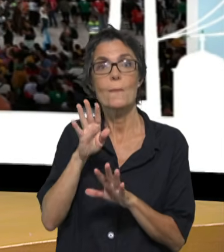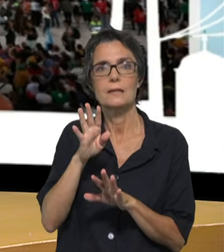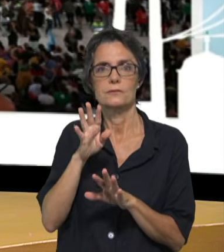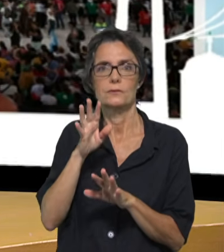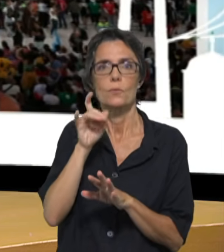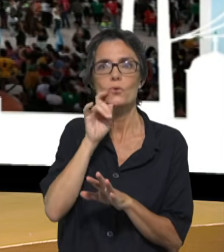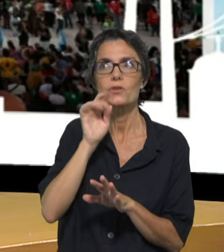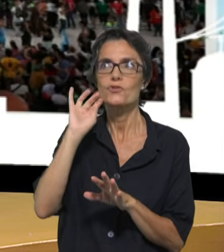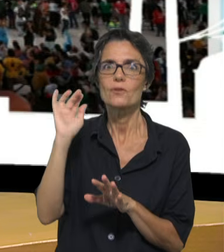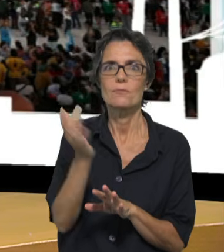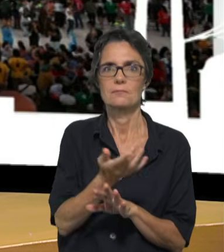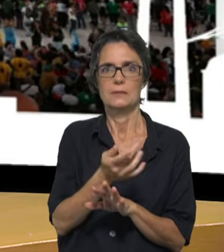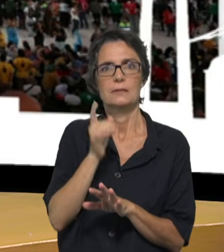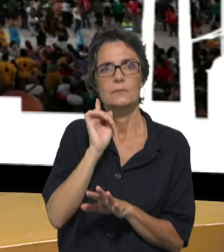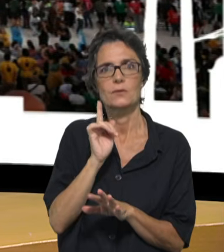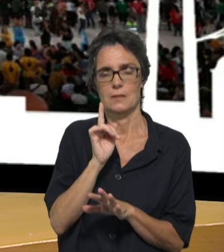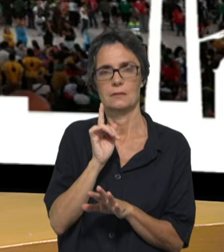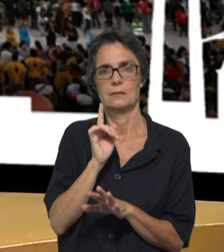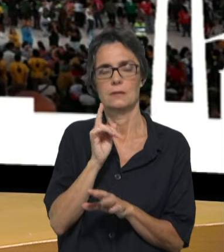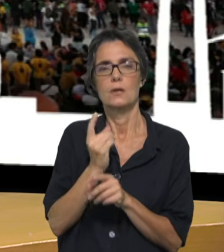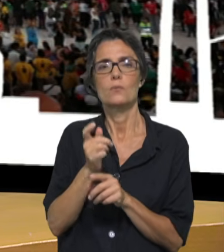Quer dizer, o turismo de massas